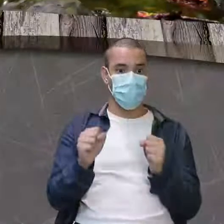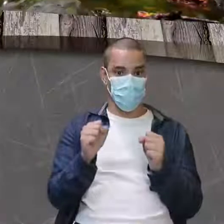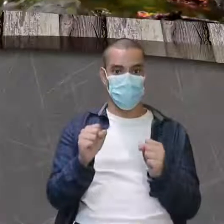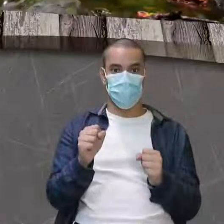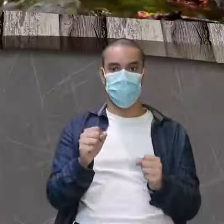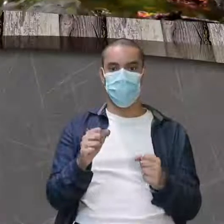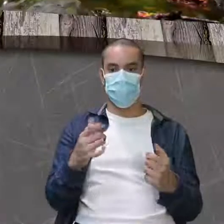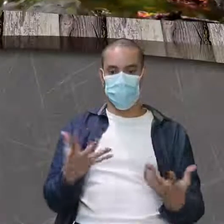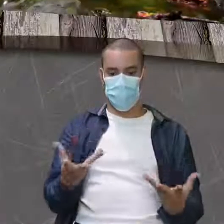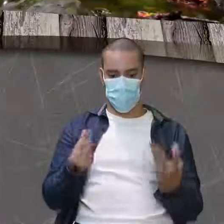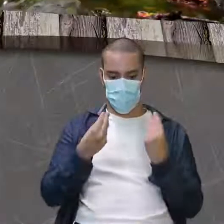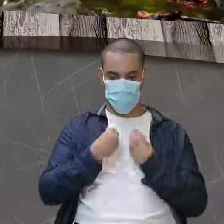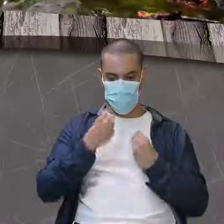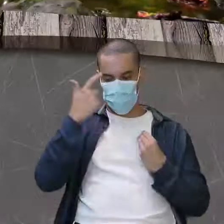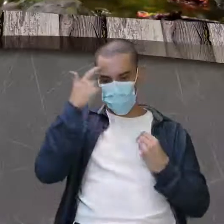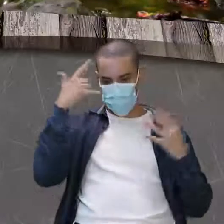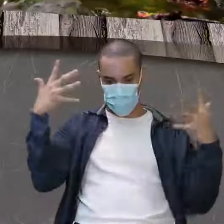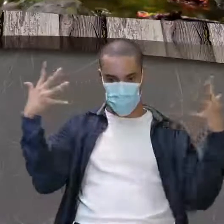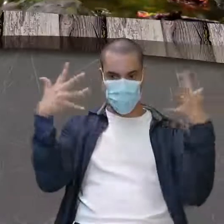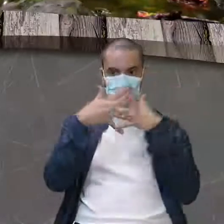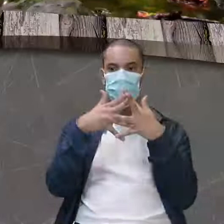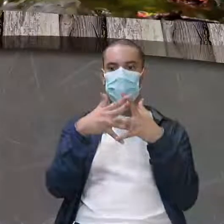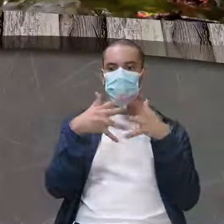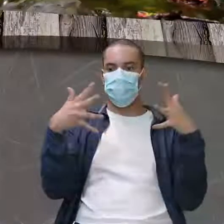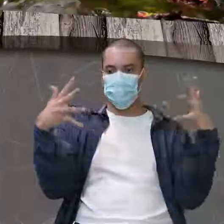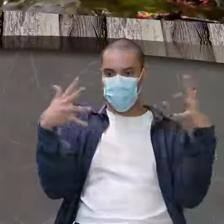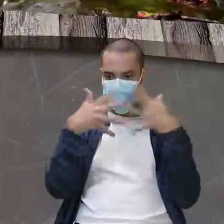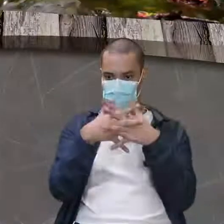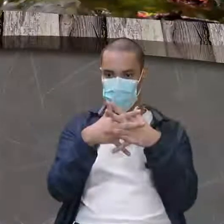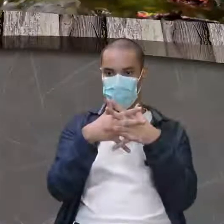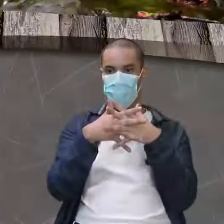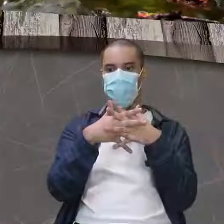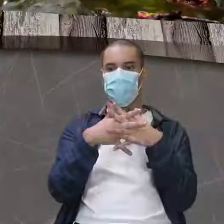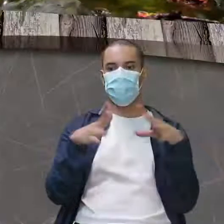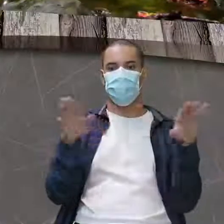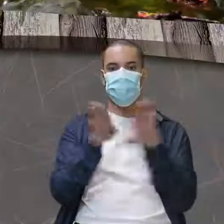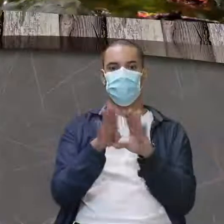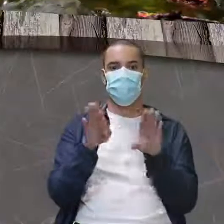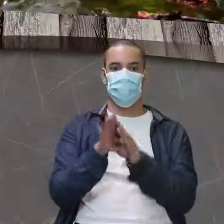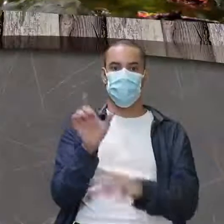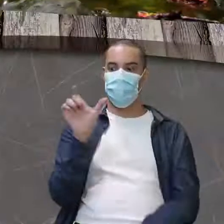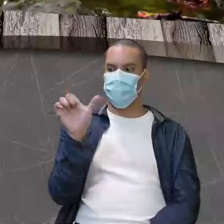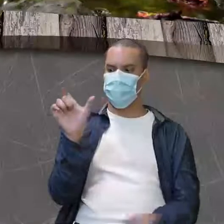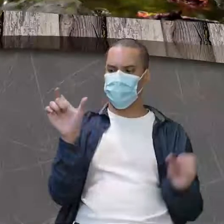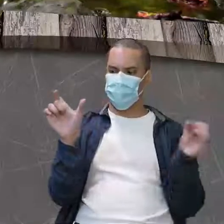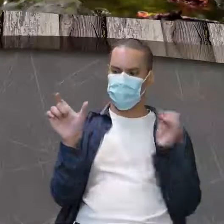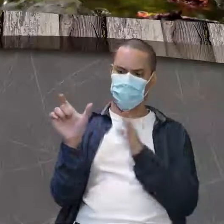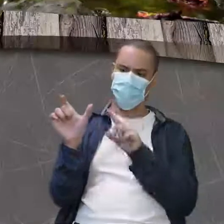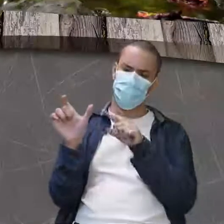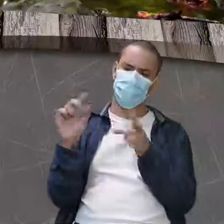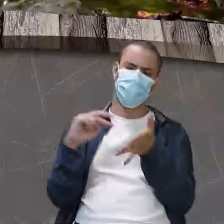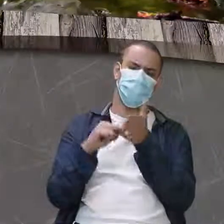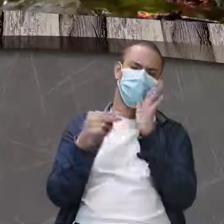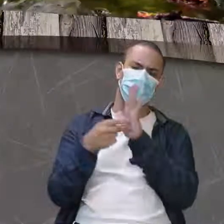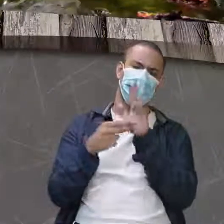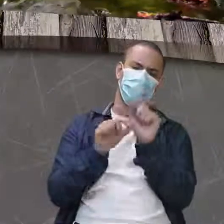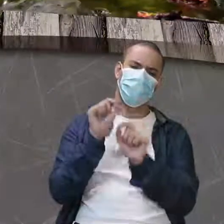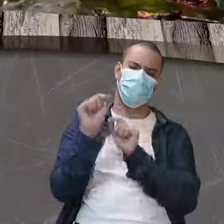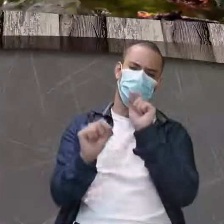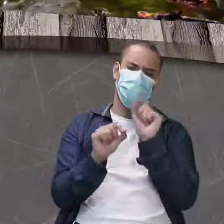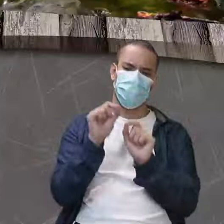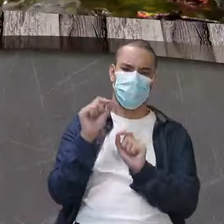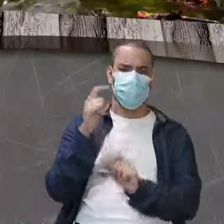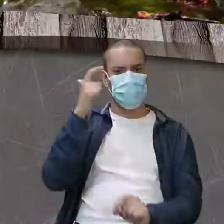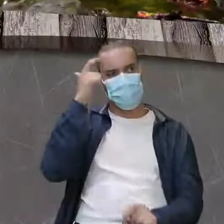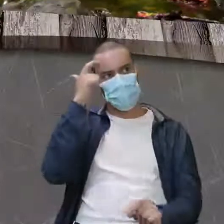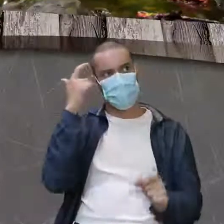trazer uma confusão, tá? Ou pode trazer uma palavra nova que você diz, opa, mas o que significa essa palavra mesmo? Aí